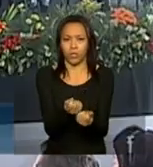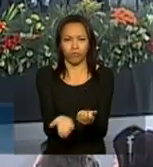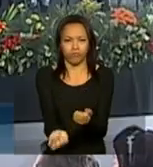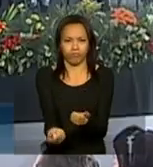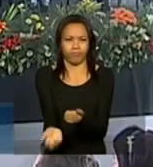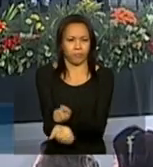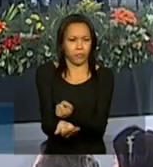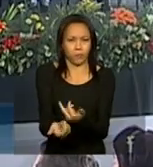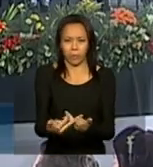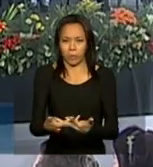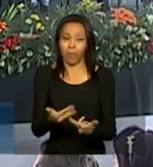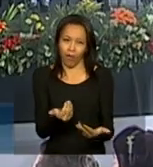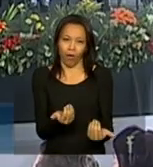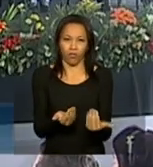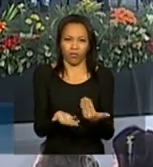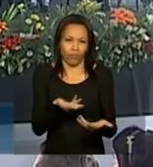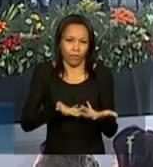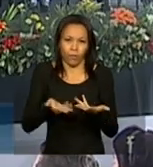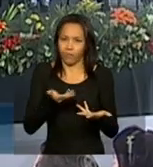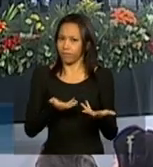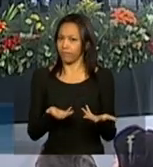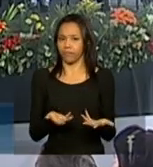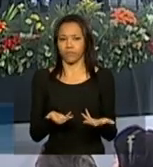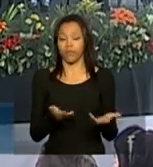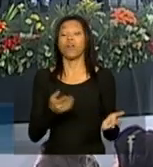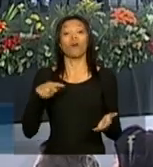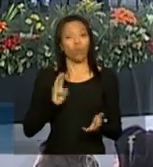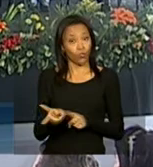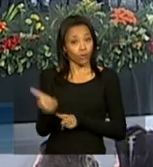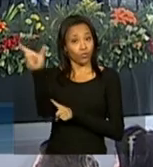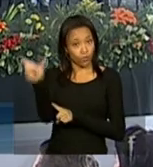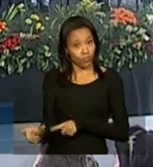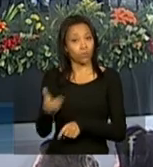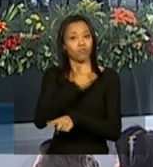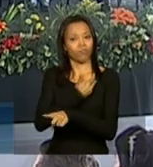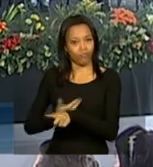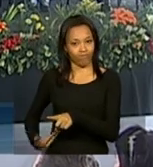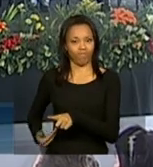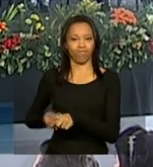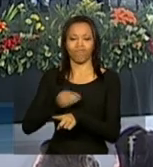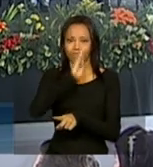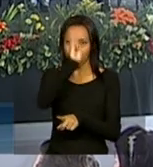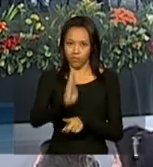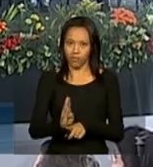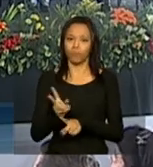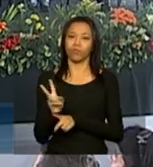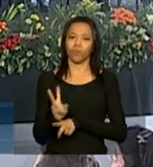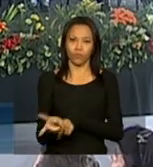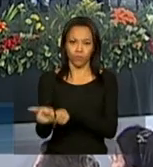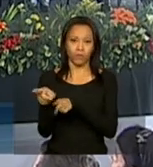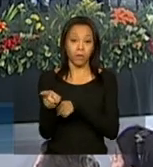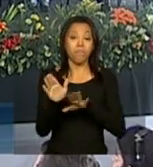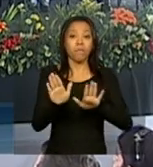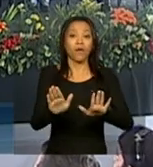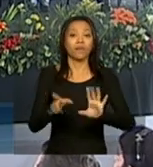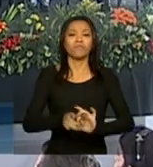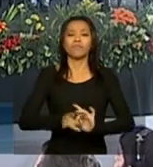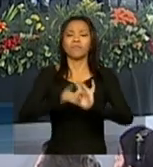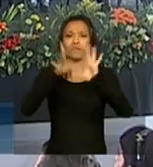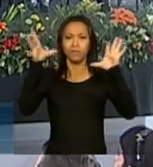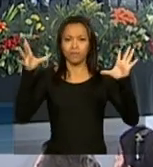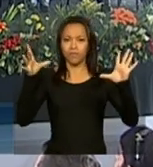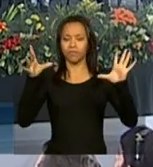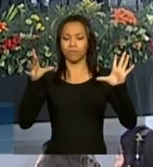recebe. Nós queremos que a senhora continue governando o Brasil, mas com a liberdade